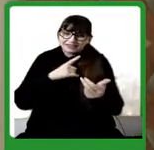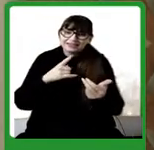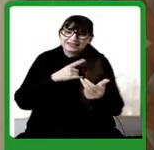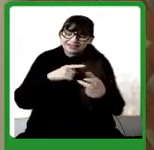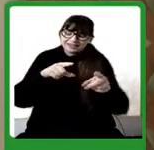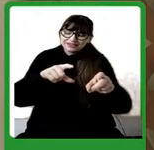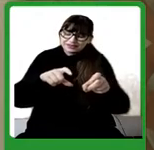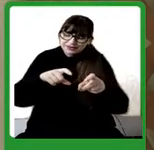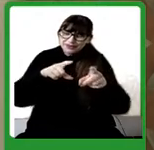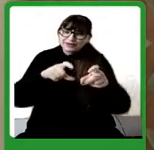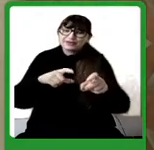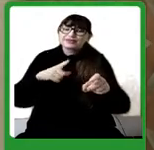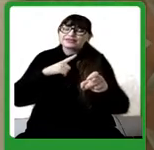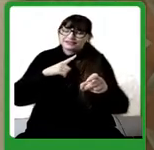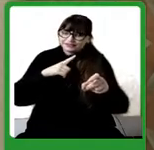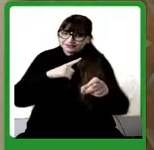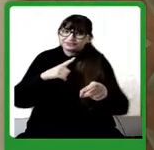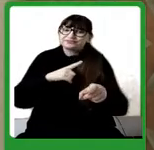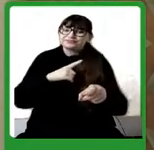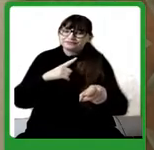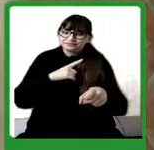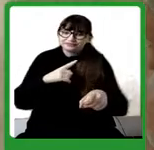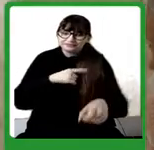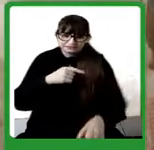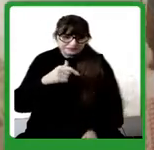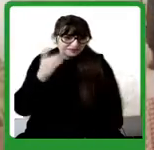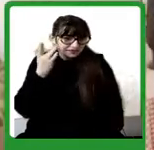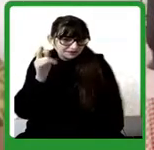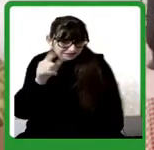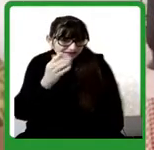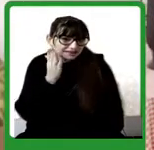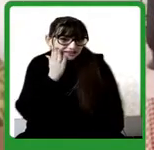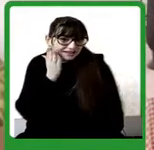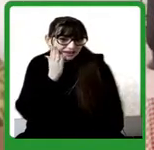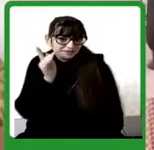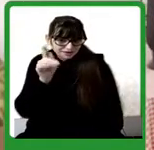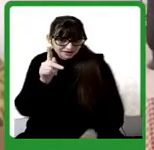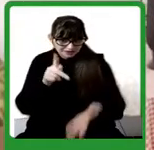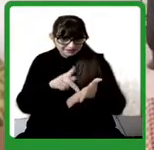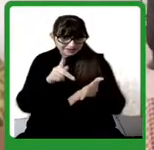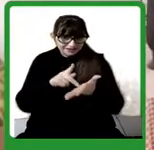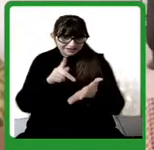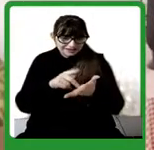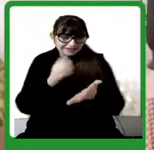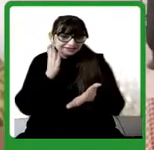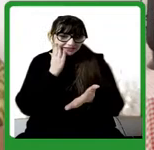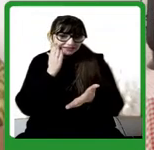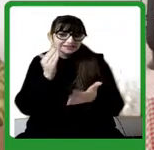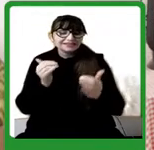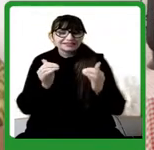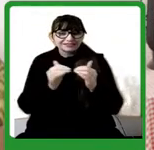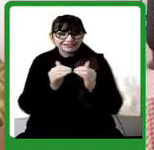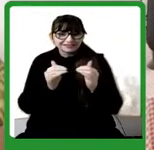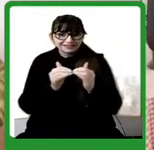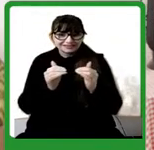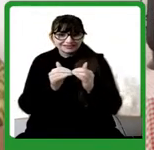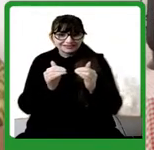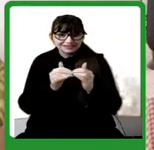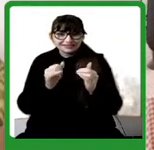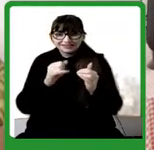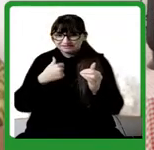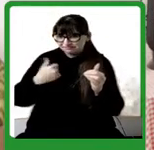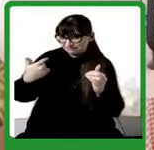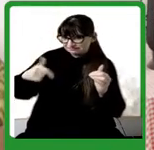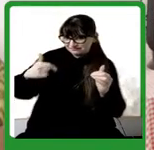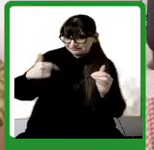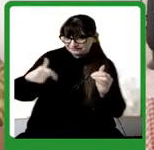mundo. Vamos ver se vocês são colono raiz de verdade, para vocês concordarem comigo, se na casa de vocês não tiver, vocês não são colono de